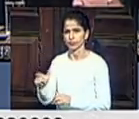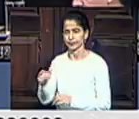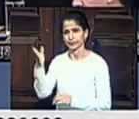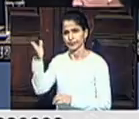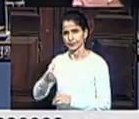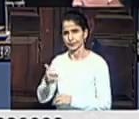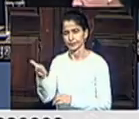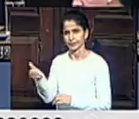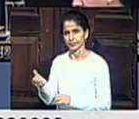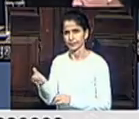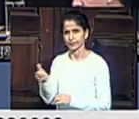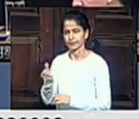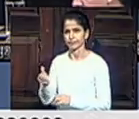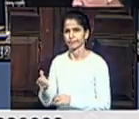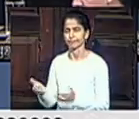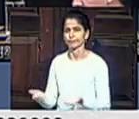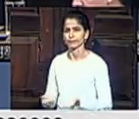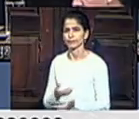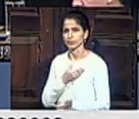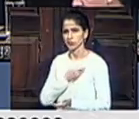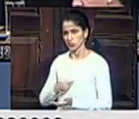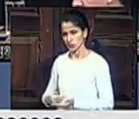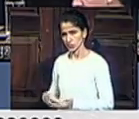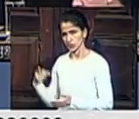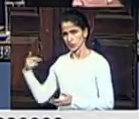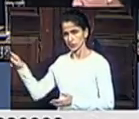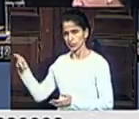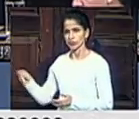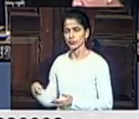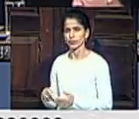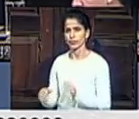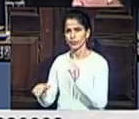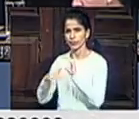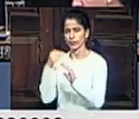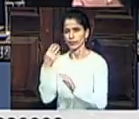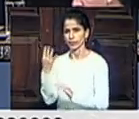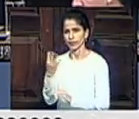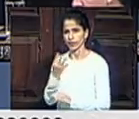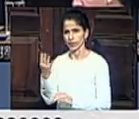2242/2016, de autoria do Poder Executivo, mensagem